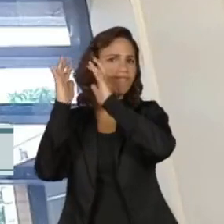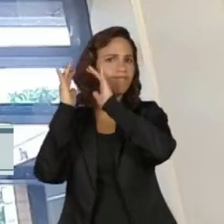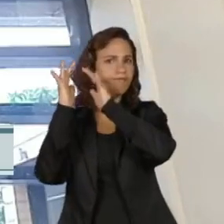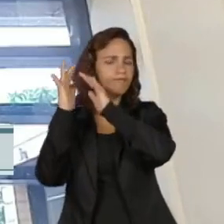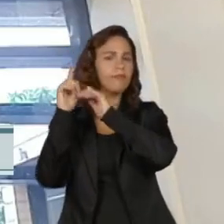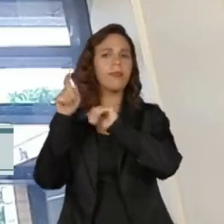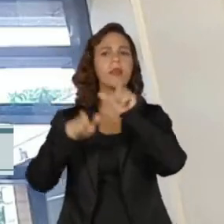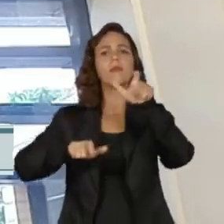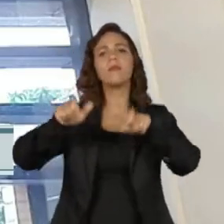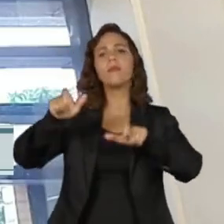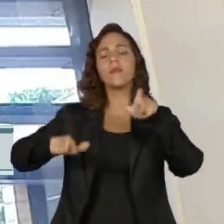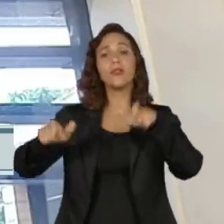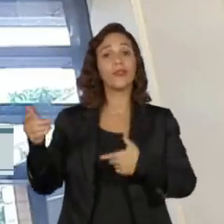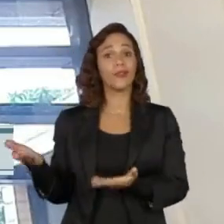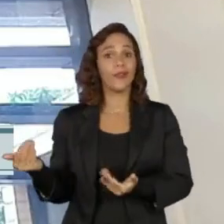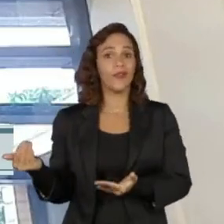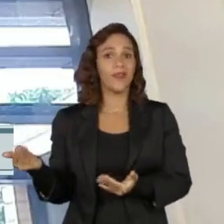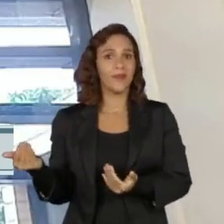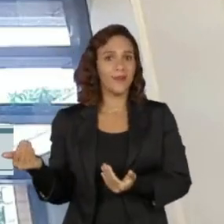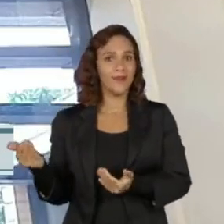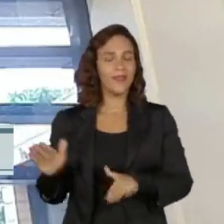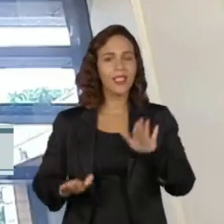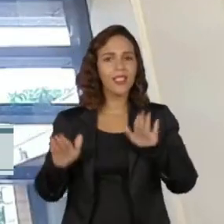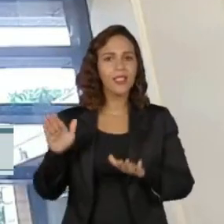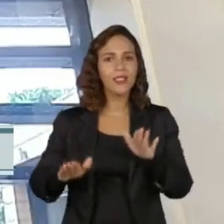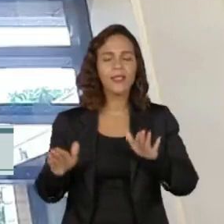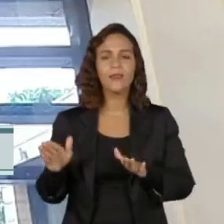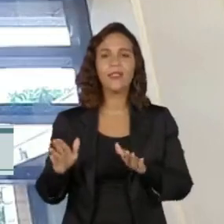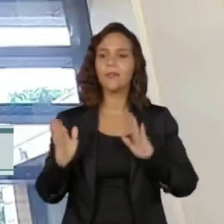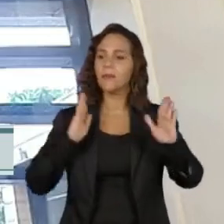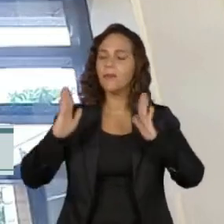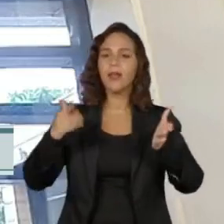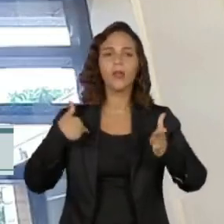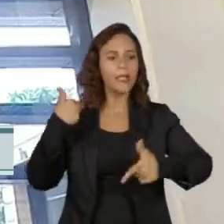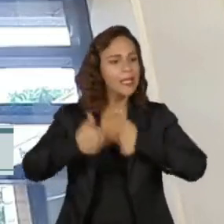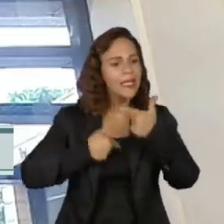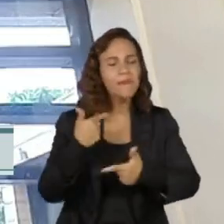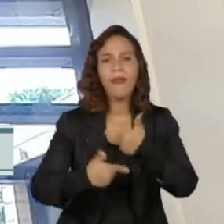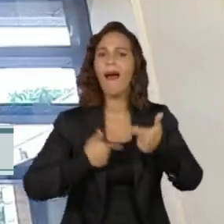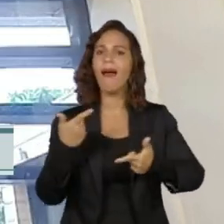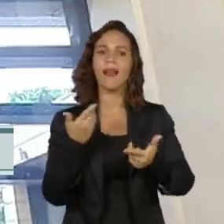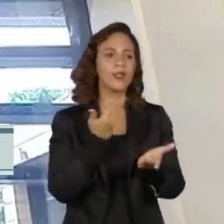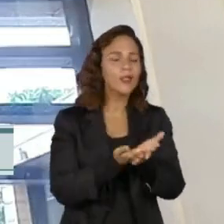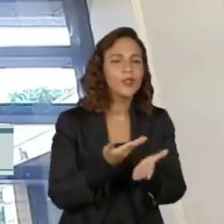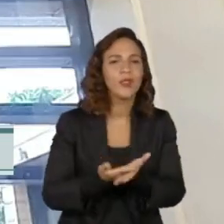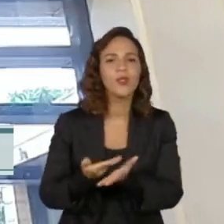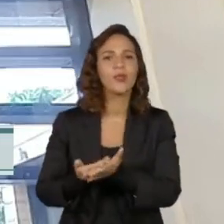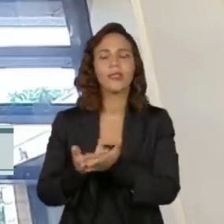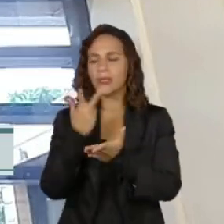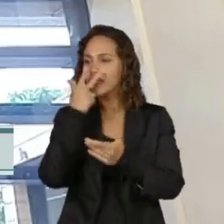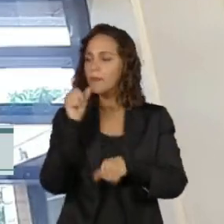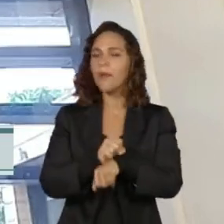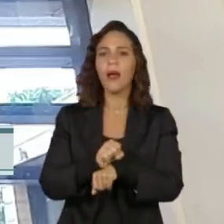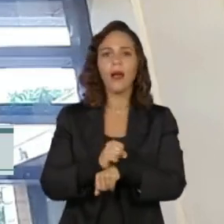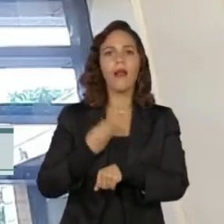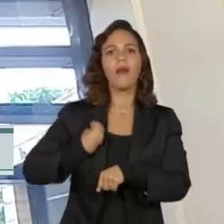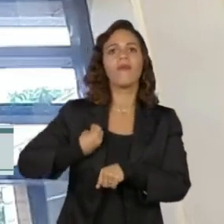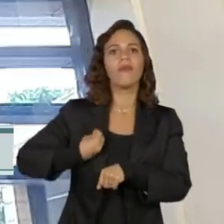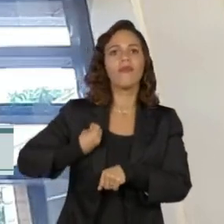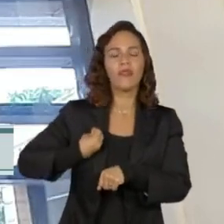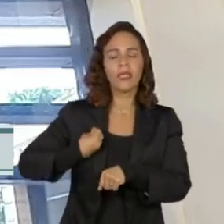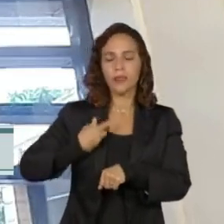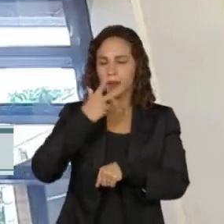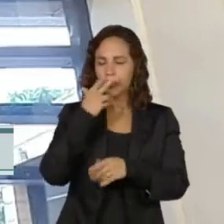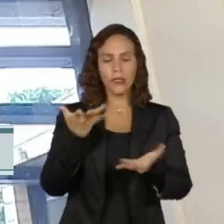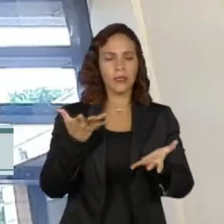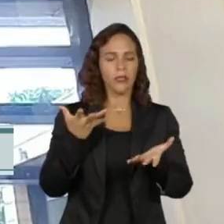de pessoas muitas vezes jovens que estão naquela fase muito produtiva, de trabalho, de estudo. E num primeiro momento,